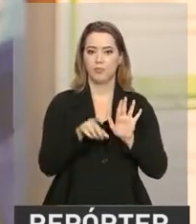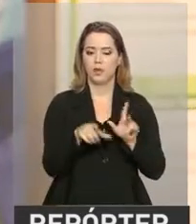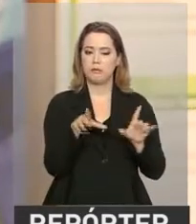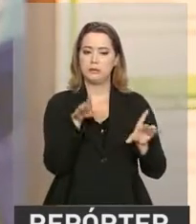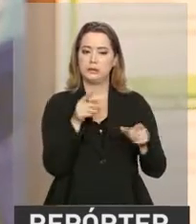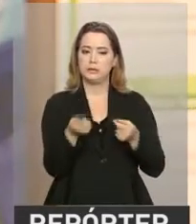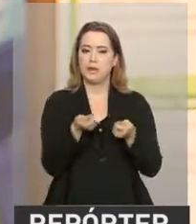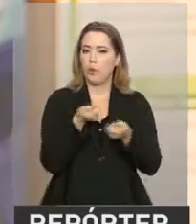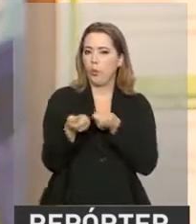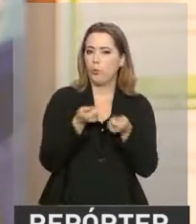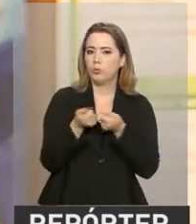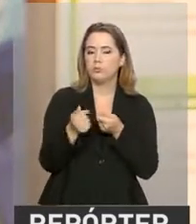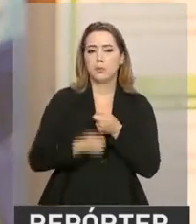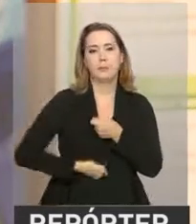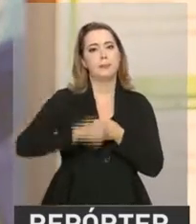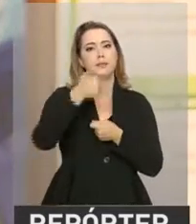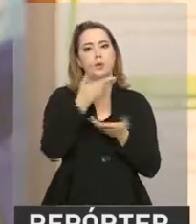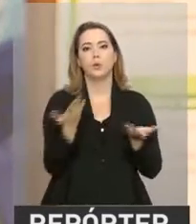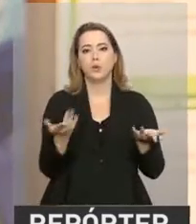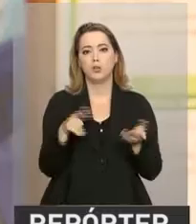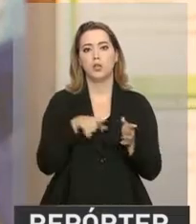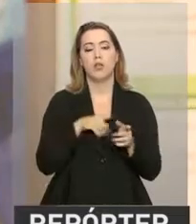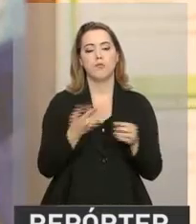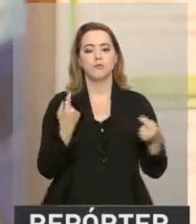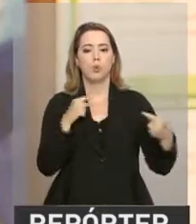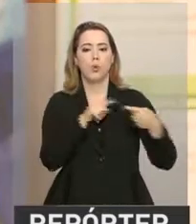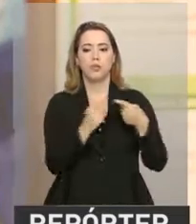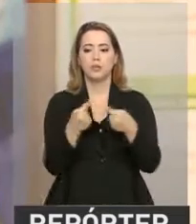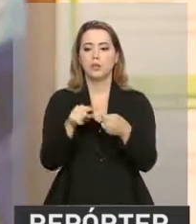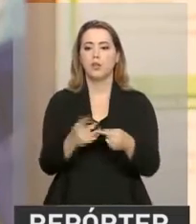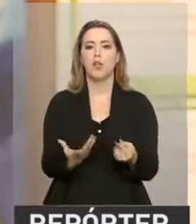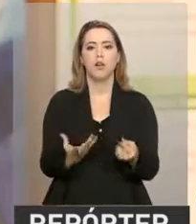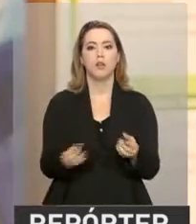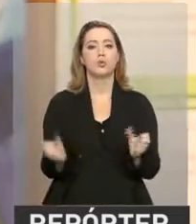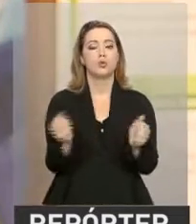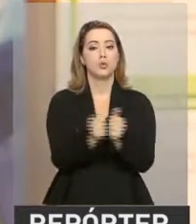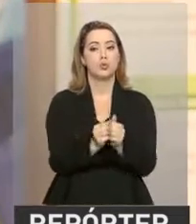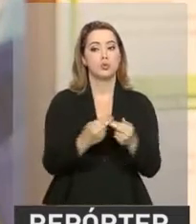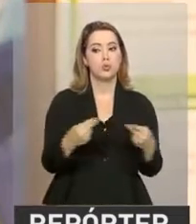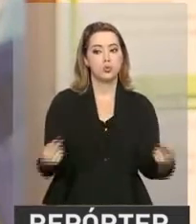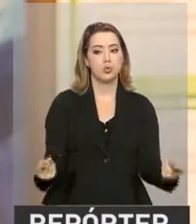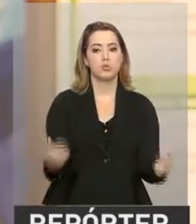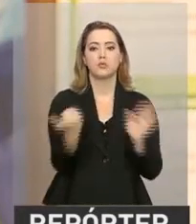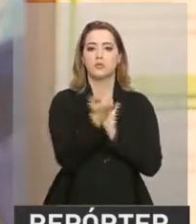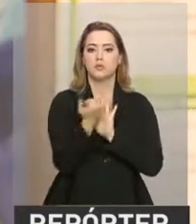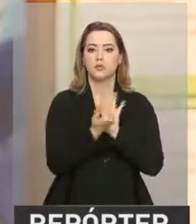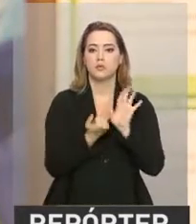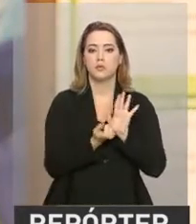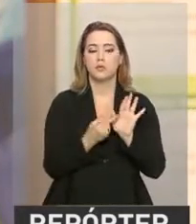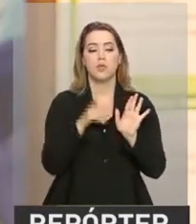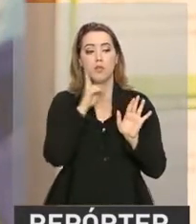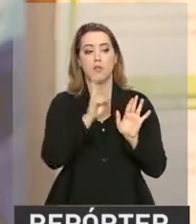refinar o desenvolvimento, fazer adequações, combinar projetos que se complementam, utilizar a identidade